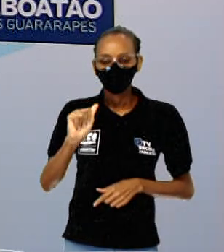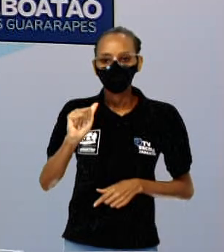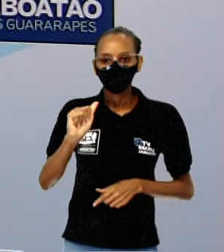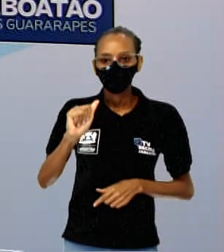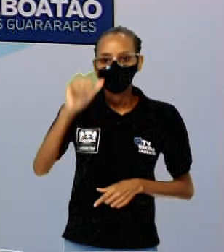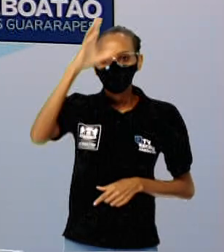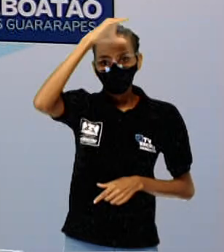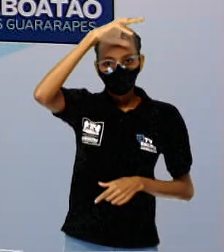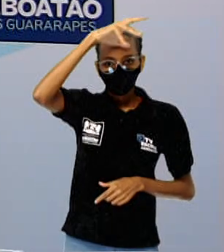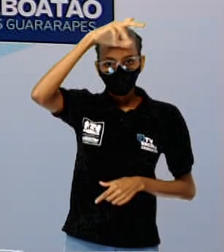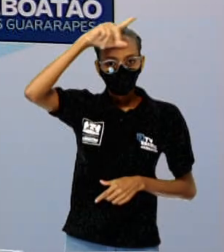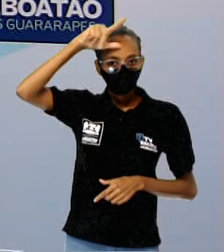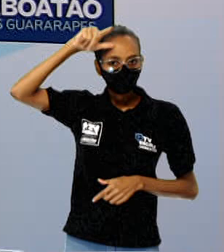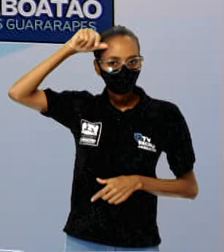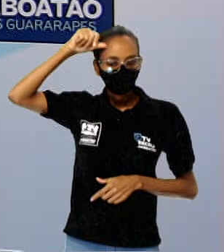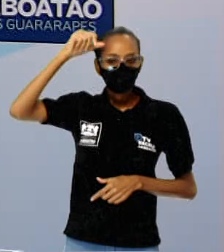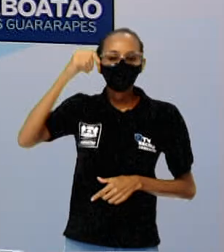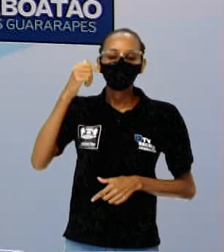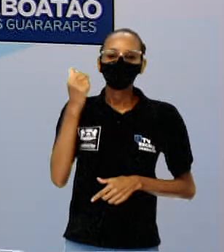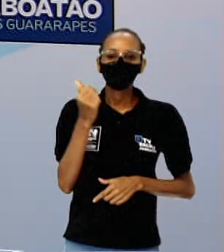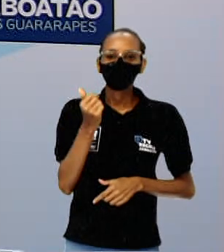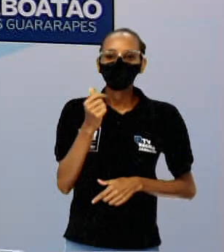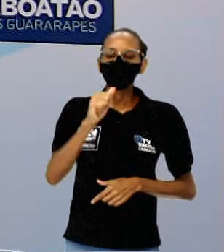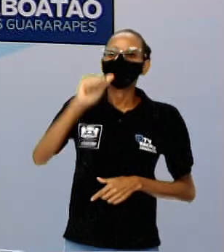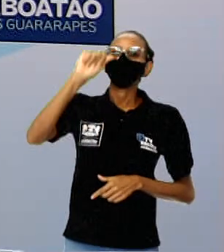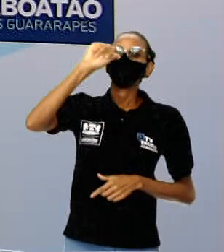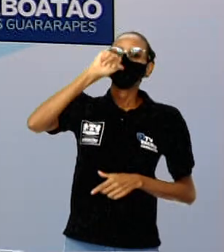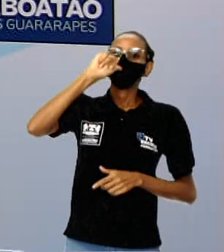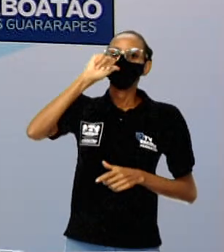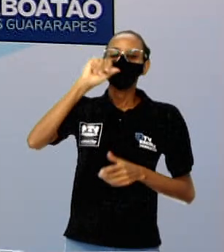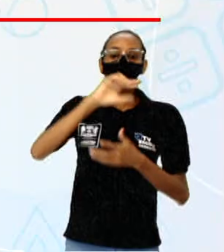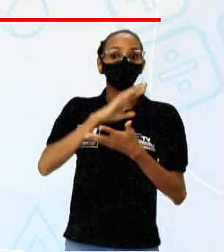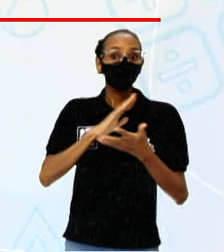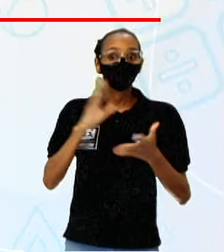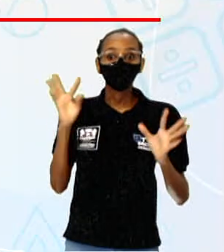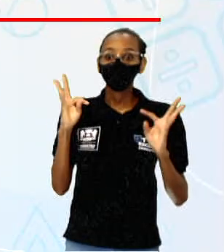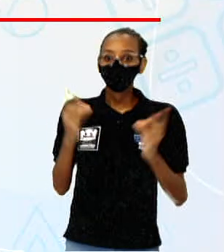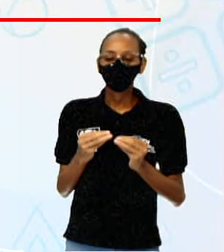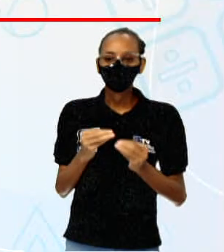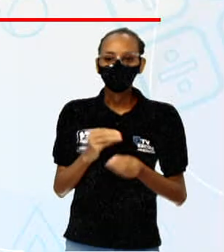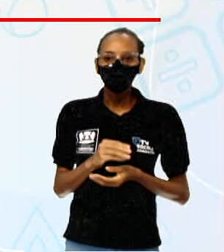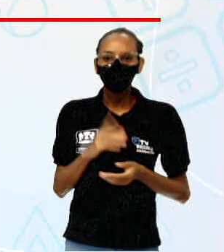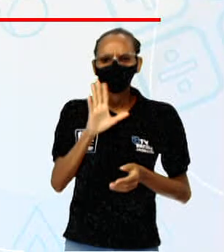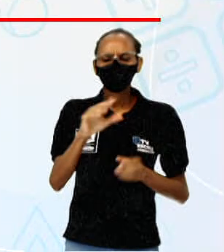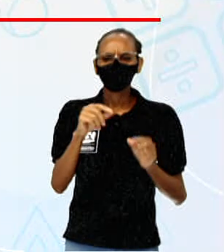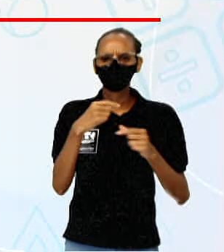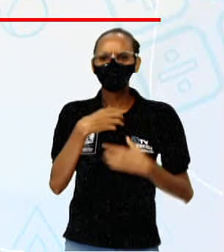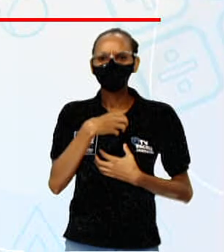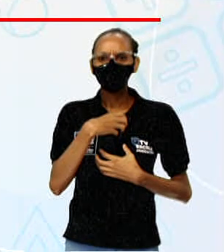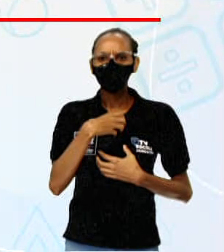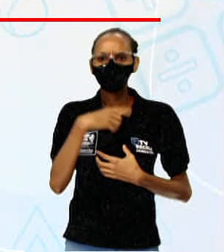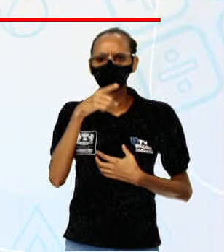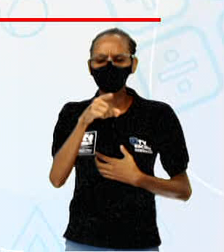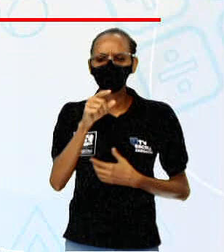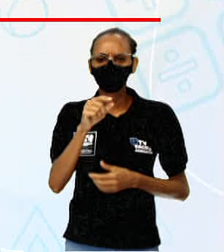refrigerante. Na forma negativa, como é que vai ficar isso aí? Dê uma olhadinha.